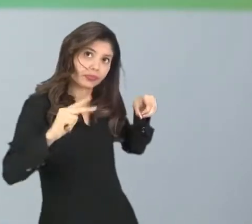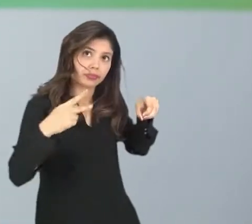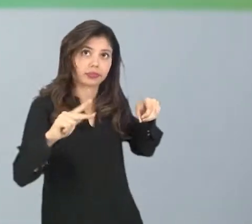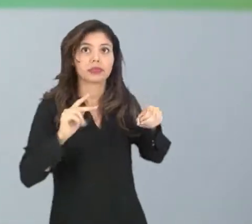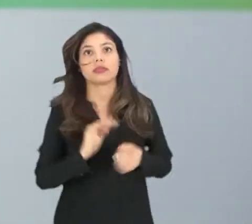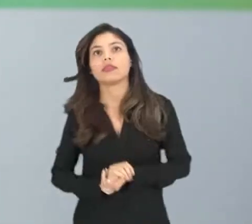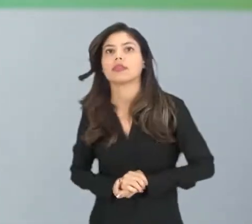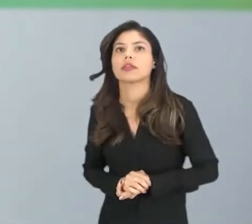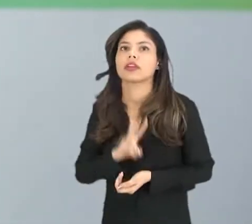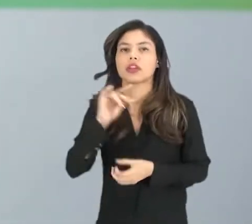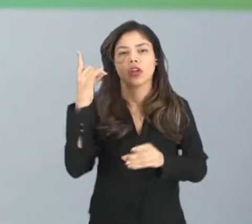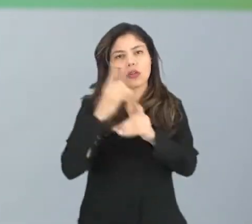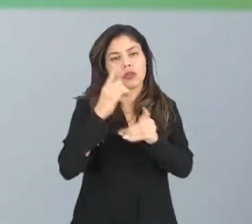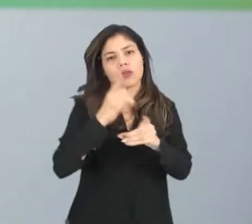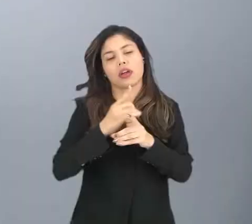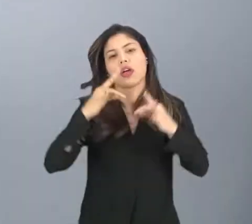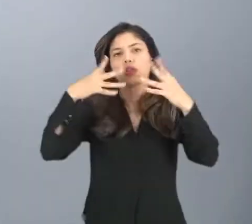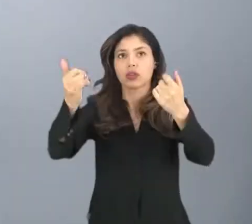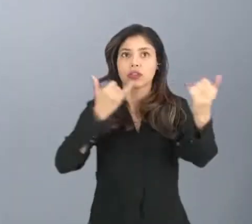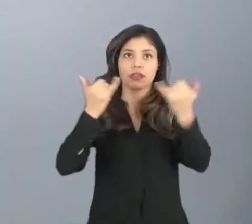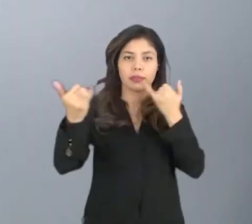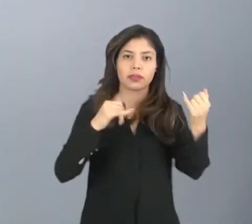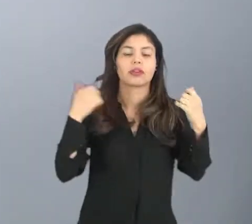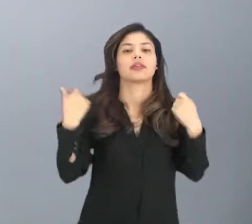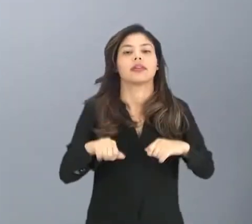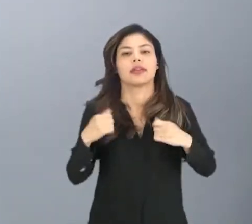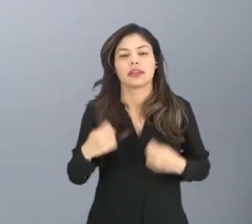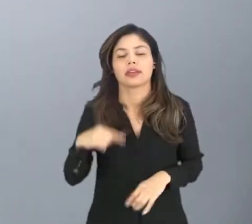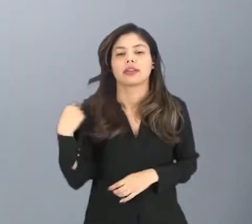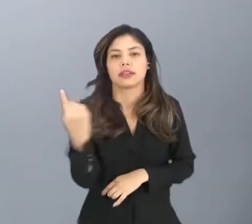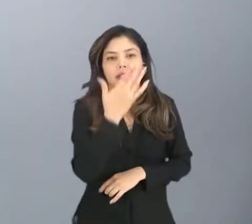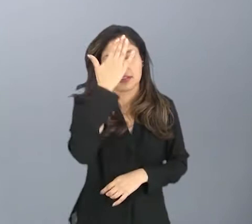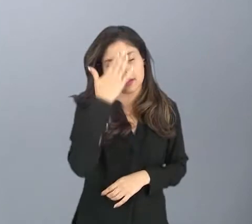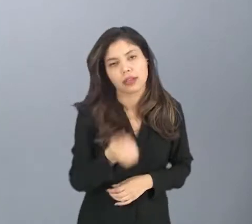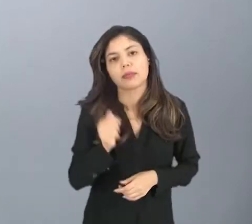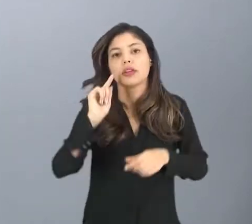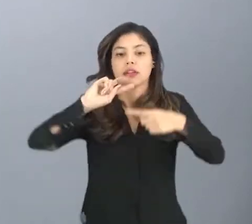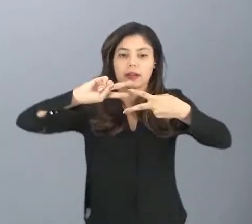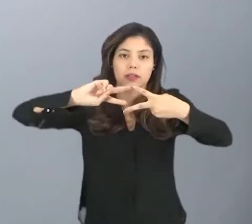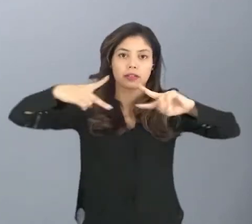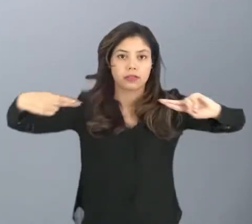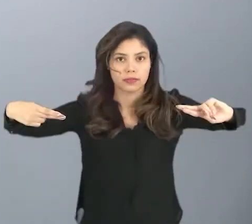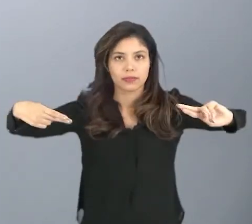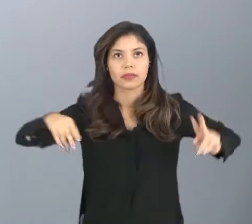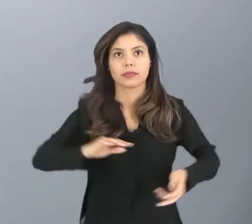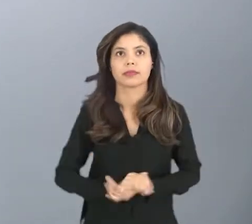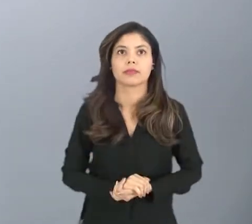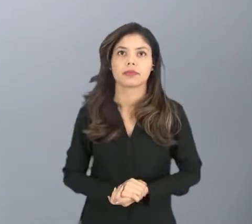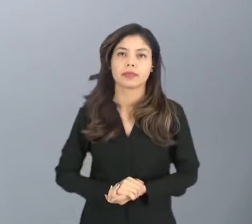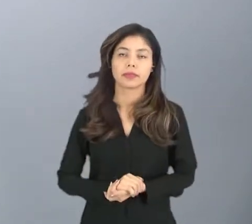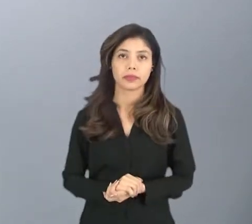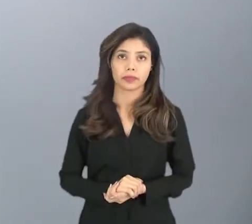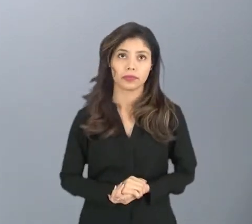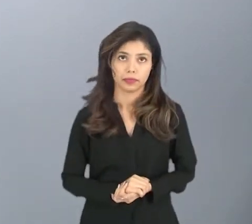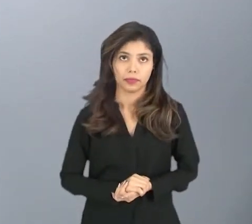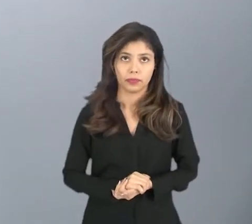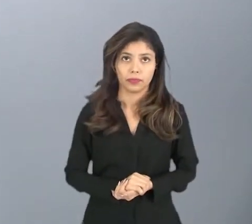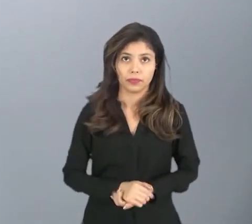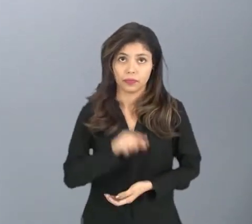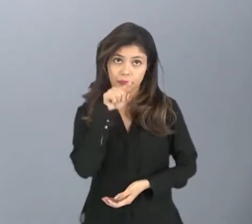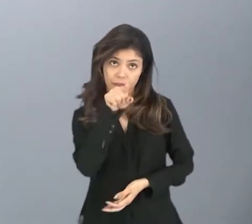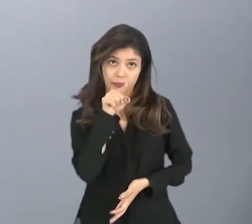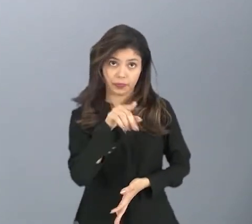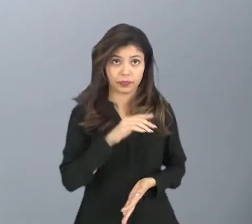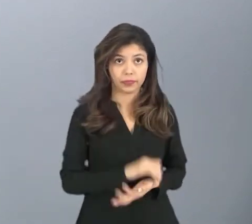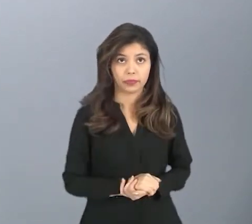a gente encontra todas as nossas informações, que a gente encontra a nossa informação genética, o nosso DNA. E